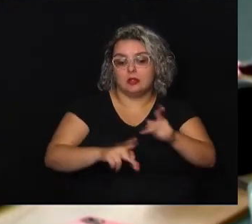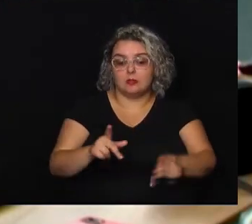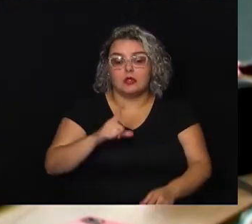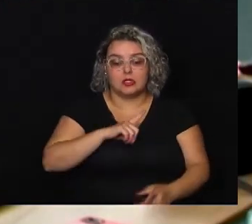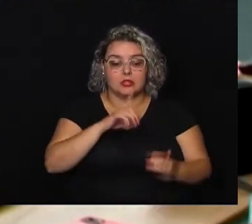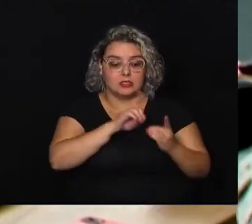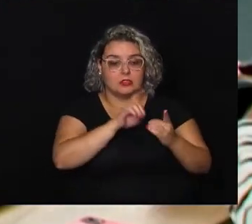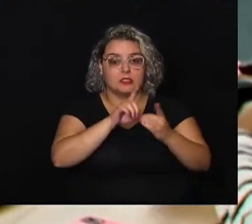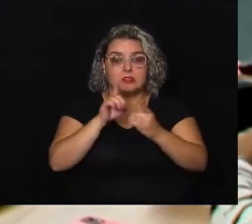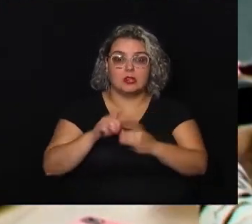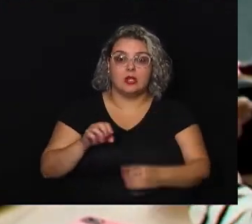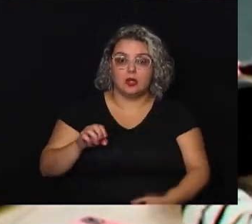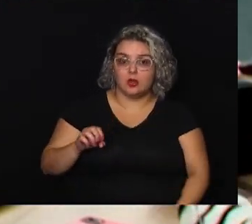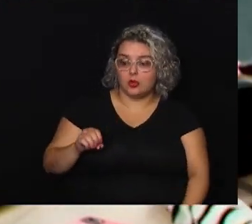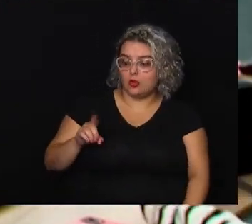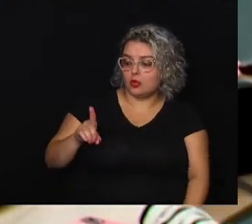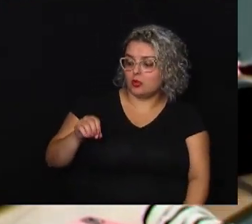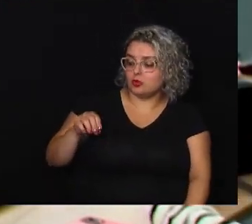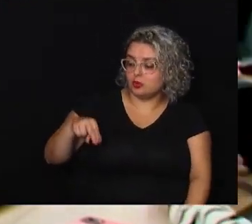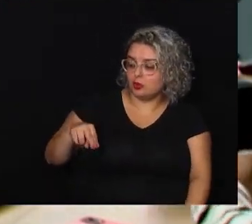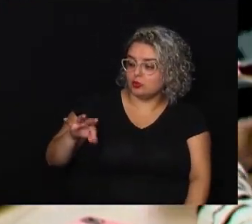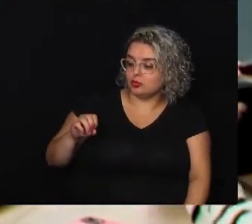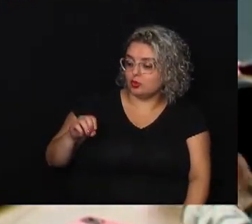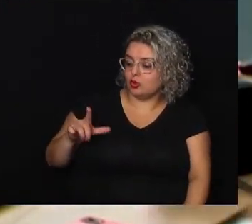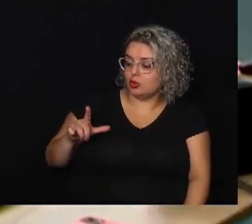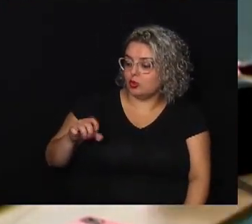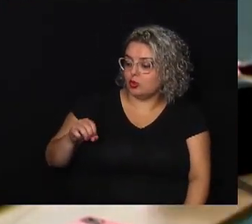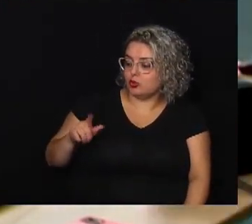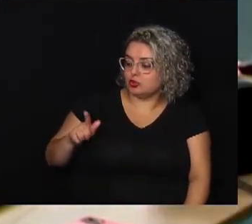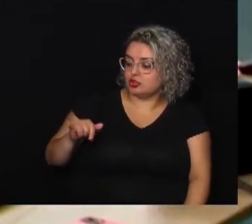atendido a odontologia na sua plenitude. Então,